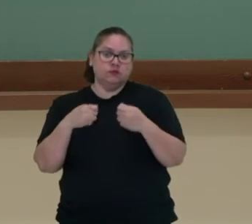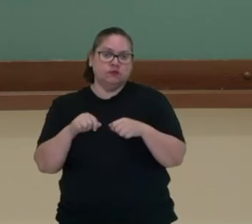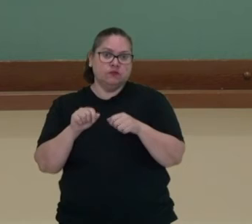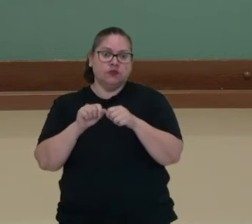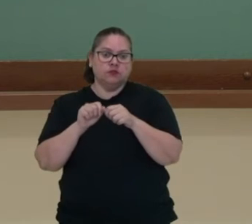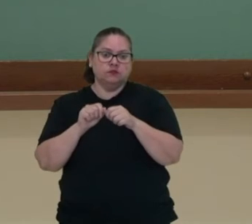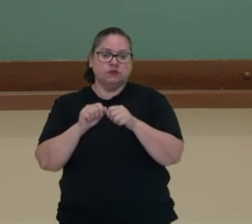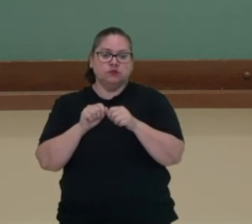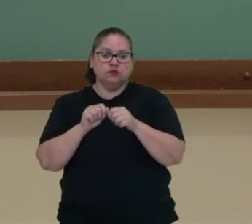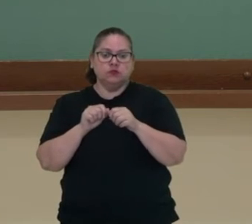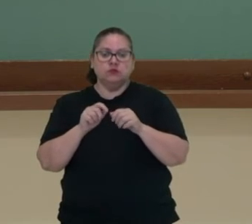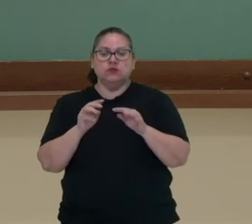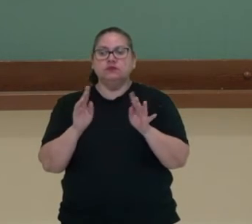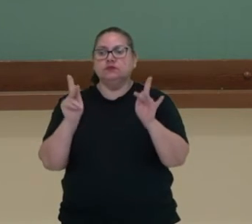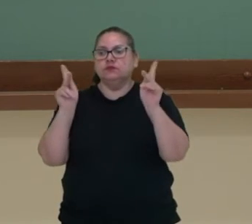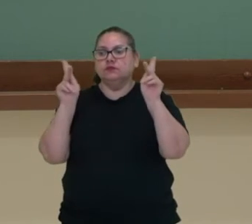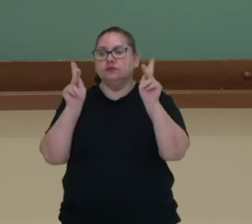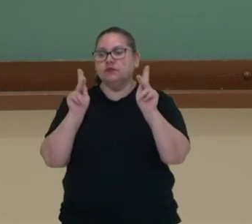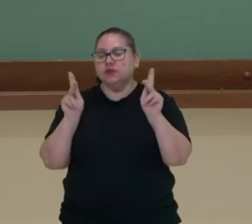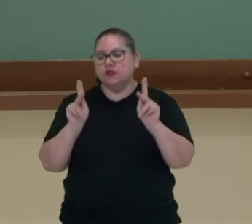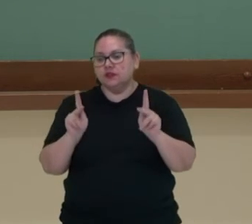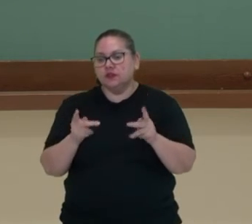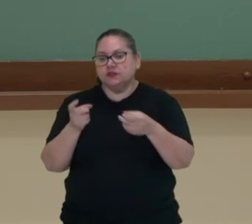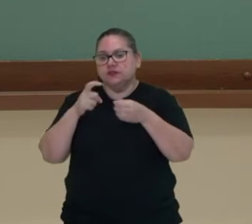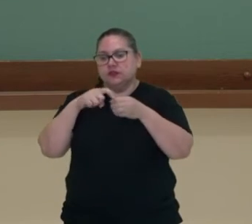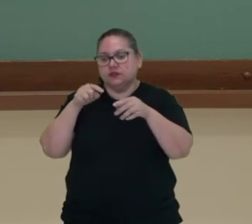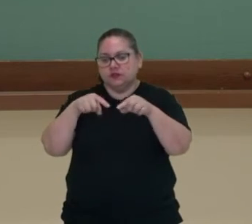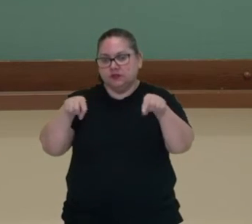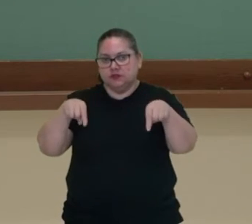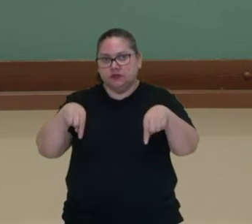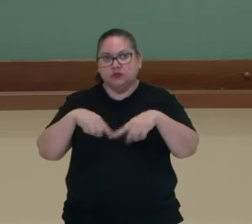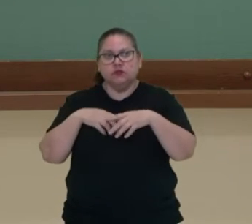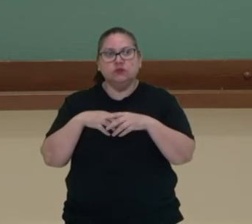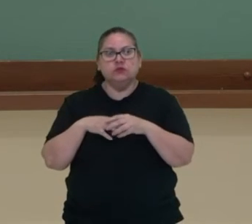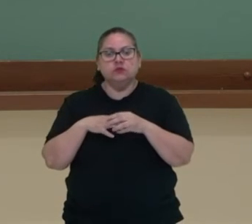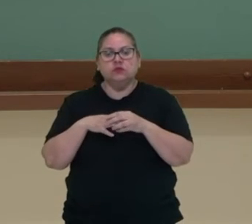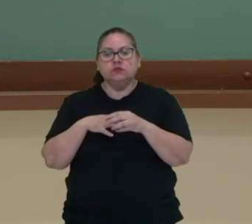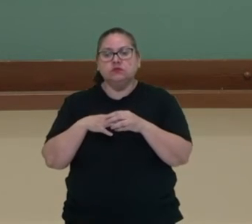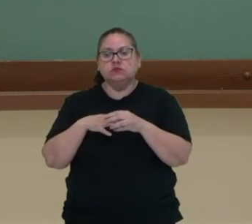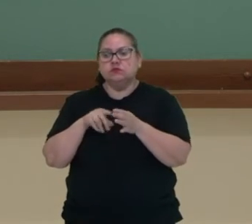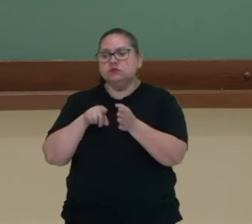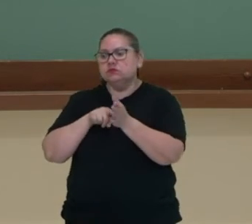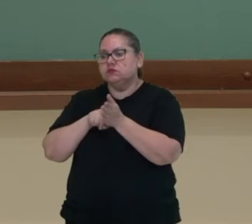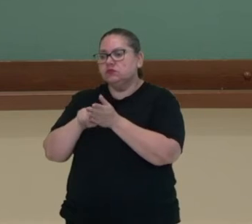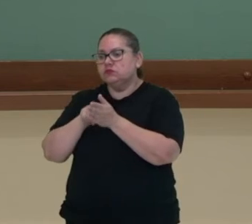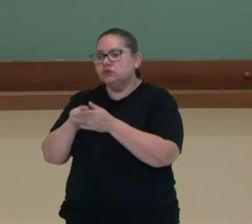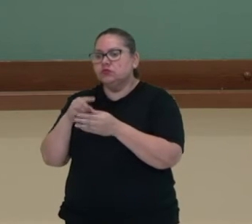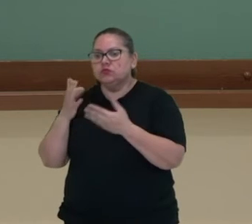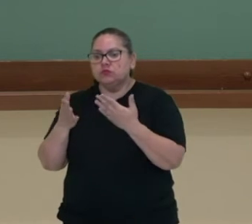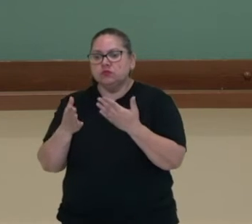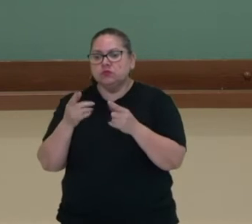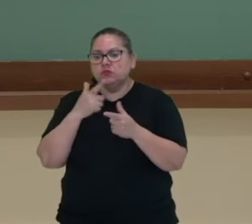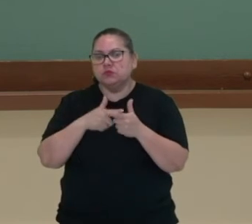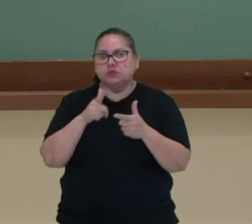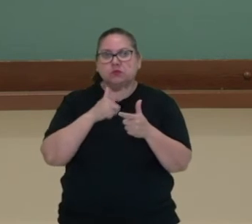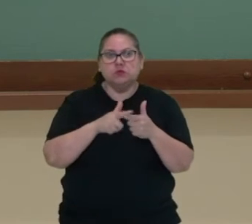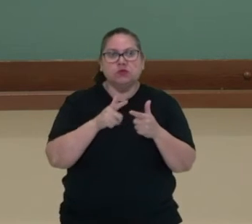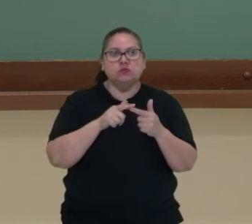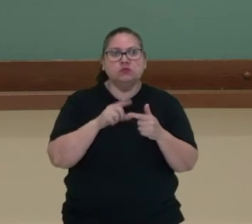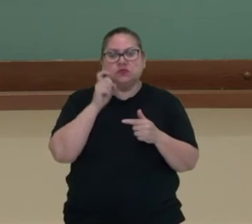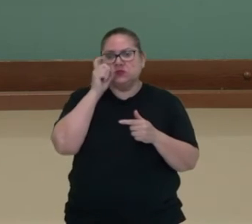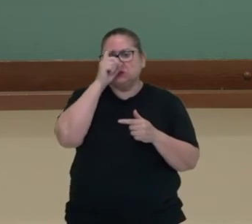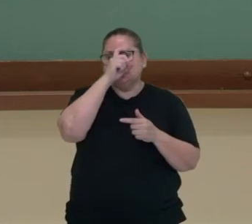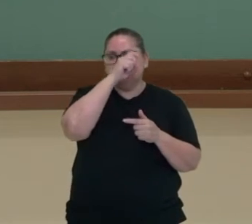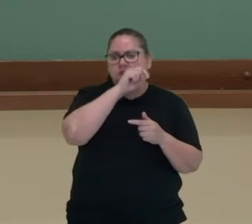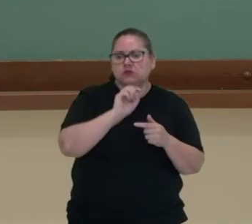um clima harmônico dentro de sala de aula. Consultar os colegas a respeito de problemas e